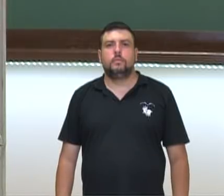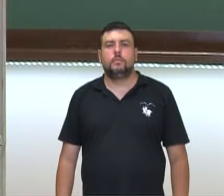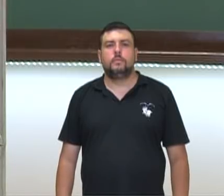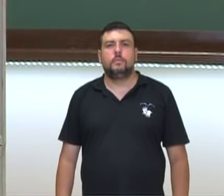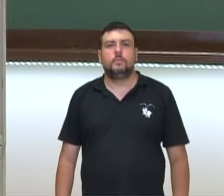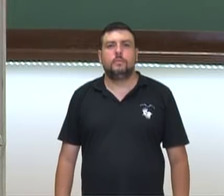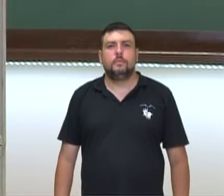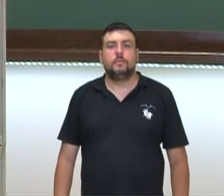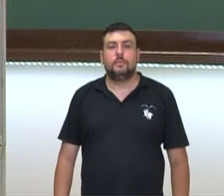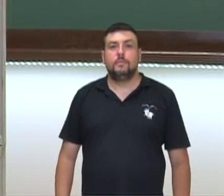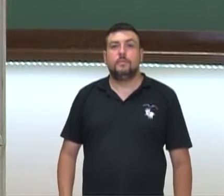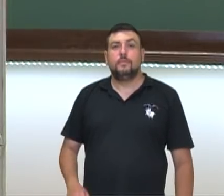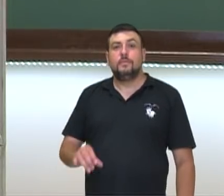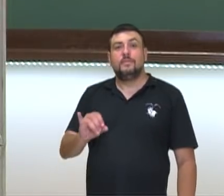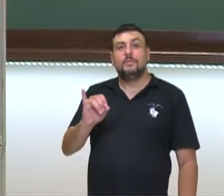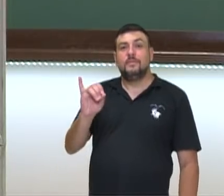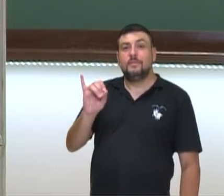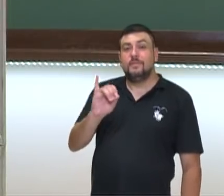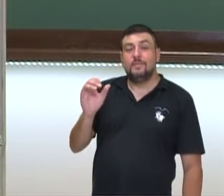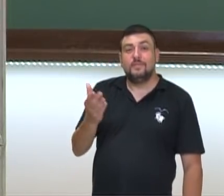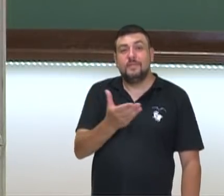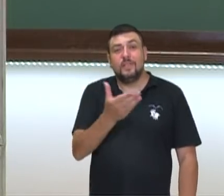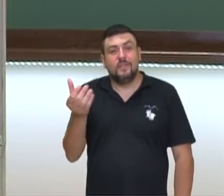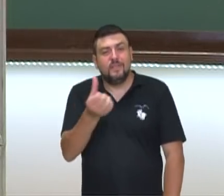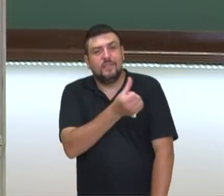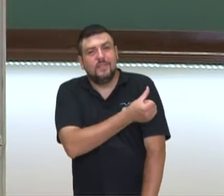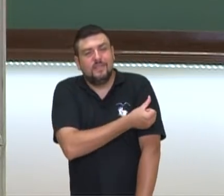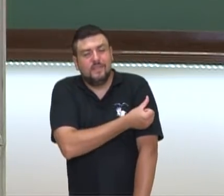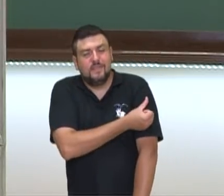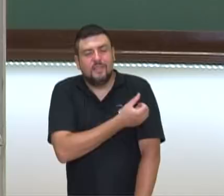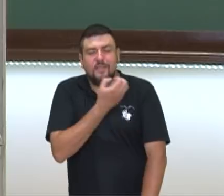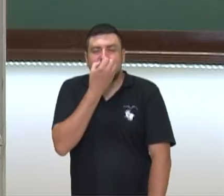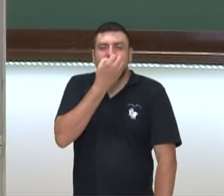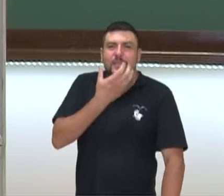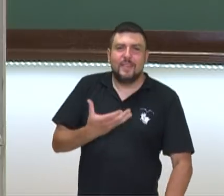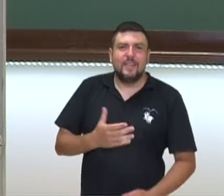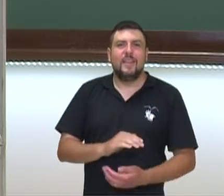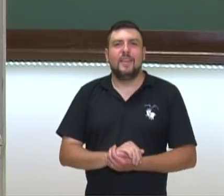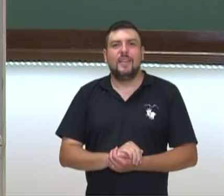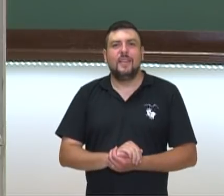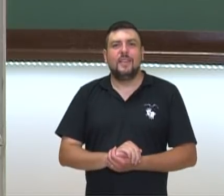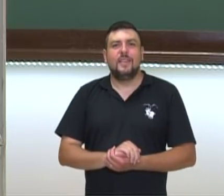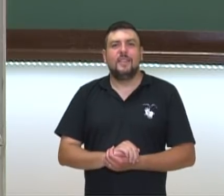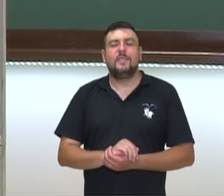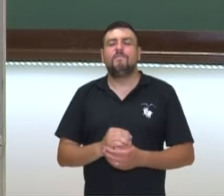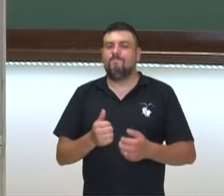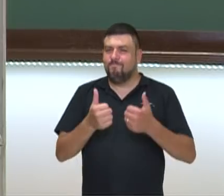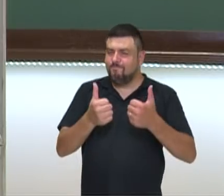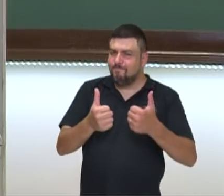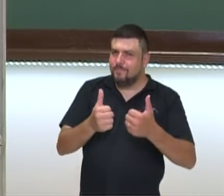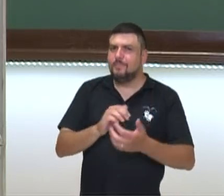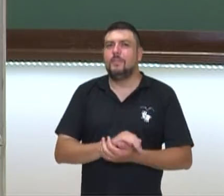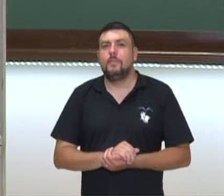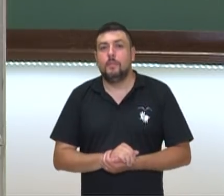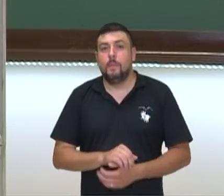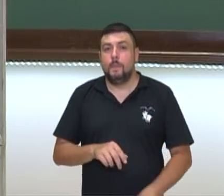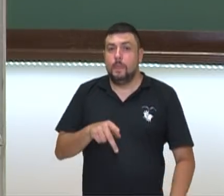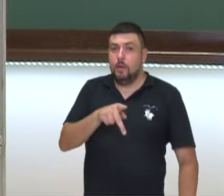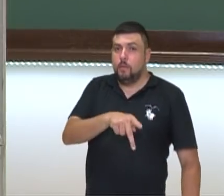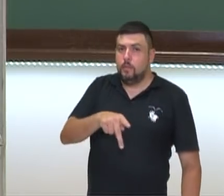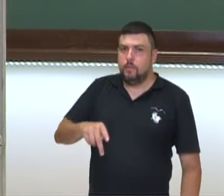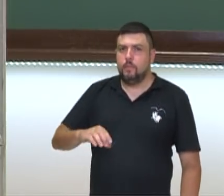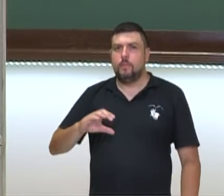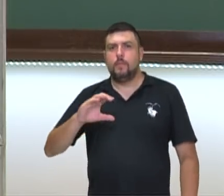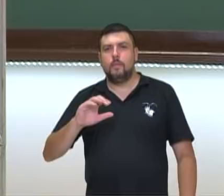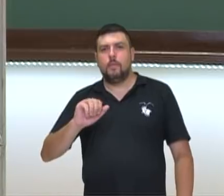Hi students from the sixth grade. Tudo bem, galera do sexto ano? Como é que vocês estão, hein? I am teacher Carlos. Eu sou o